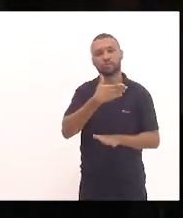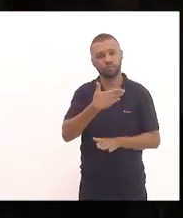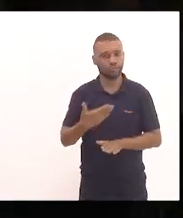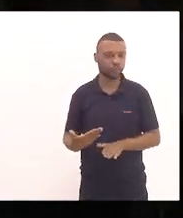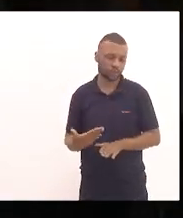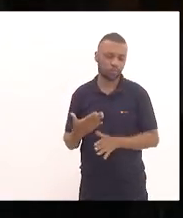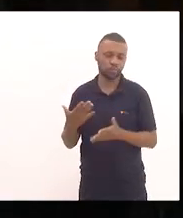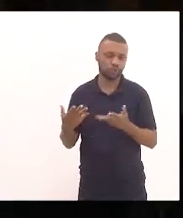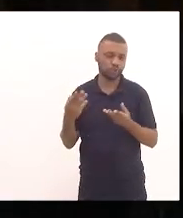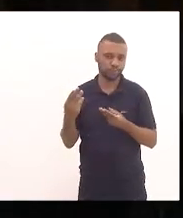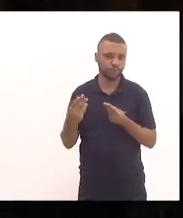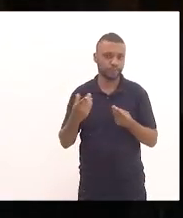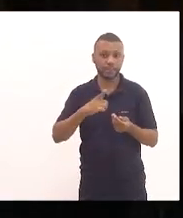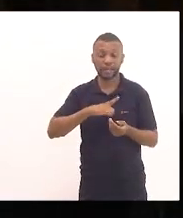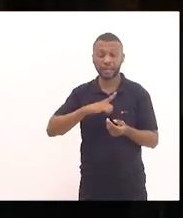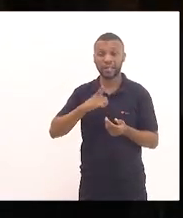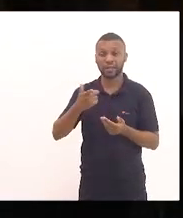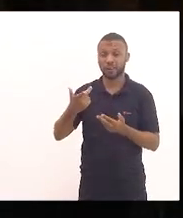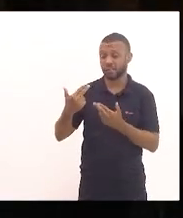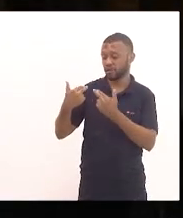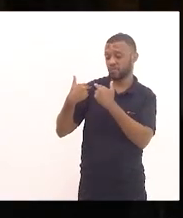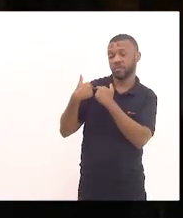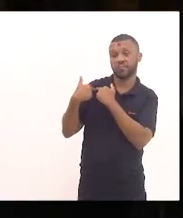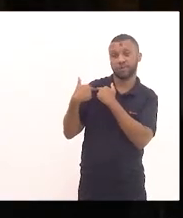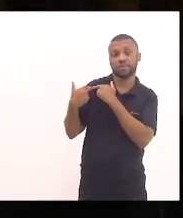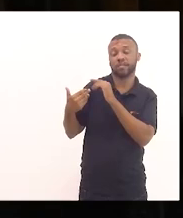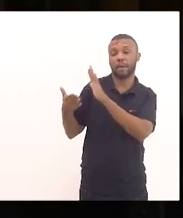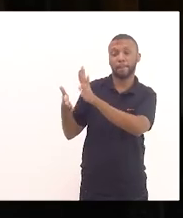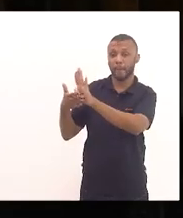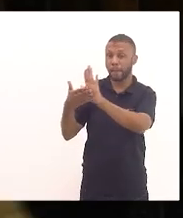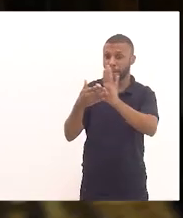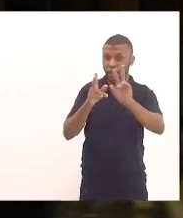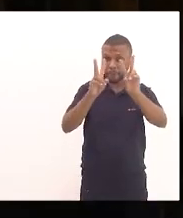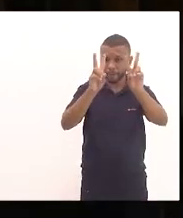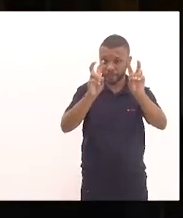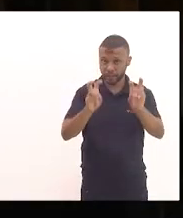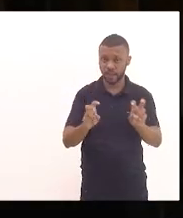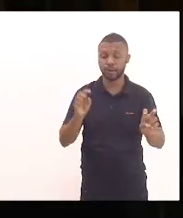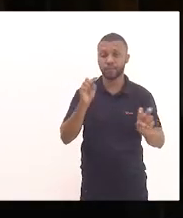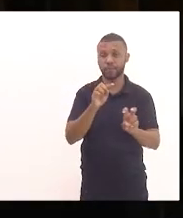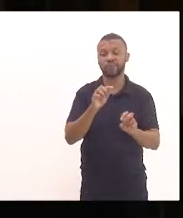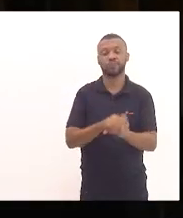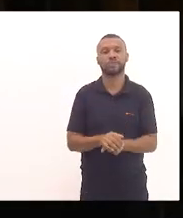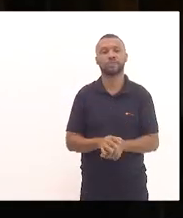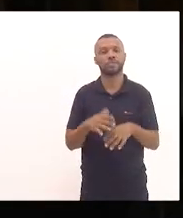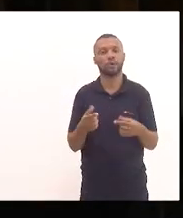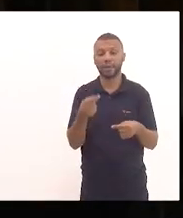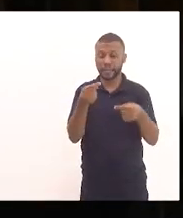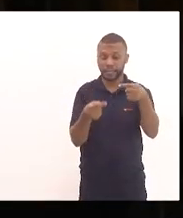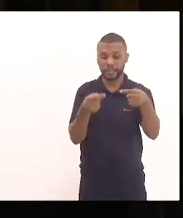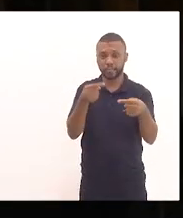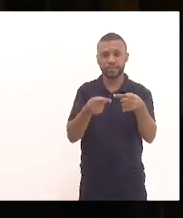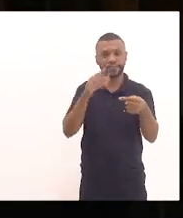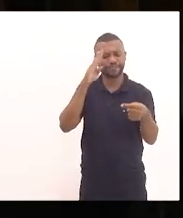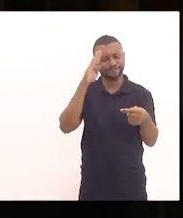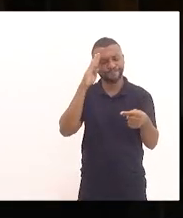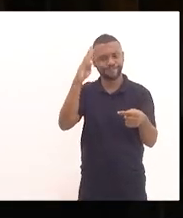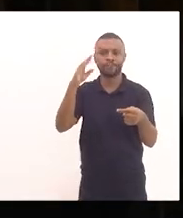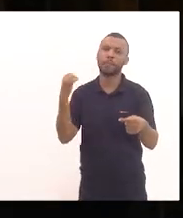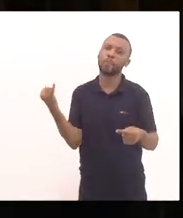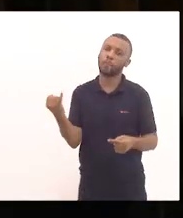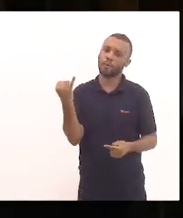se responsabilize nessa pauta. Então, enfrentar esse debate é central. Nós